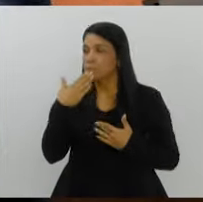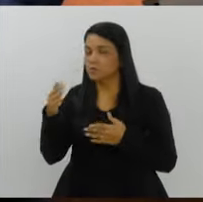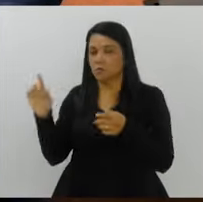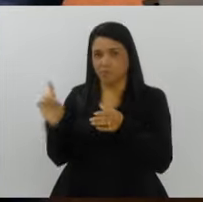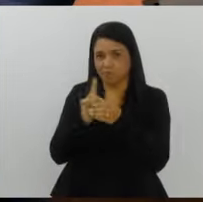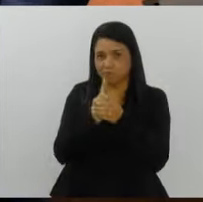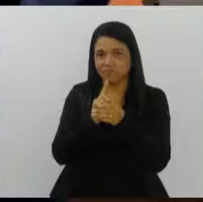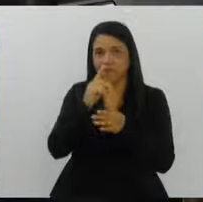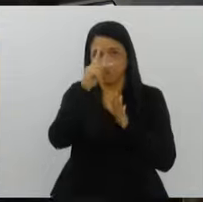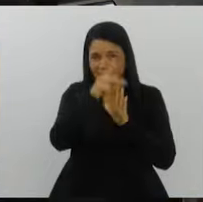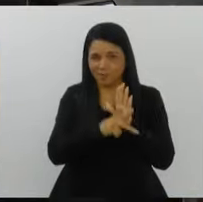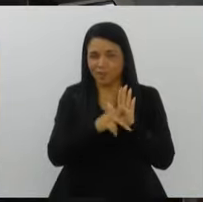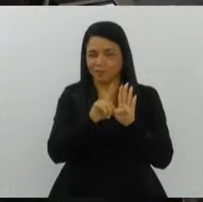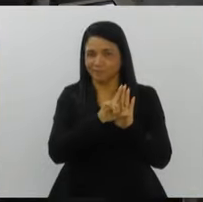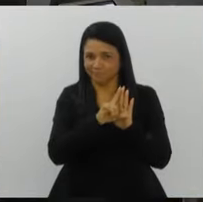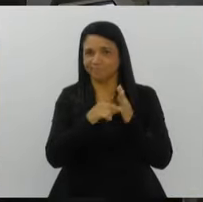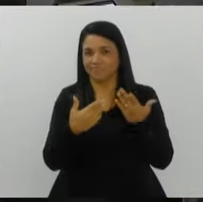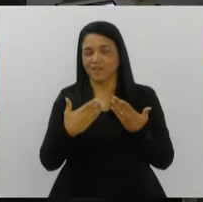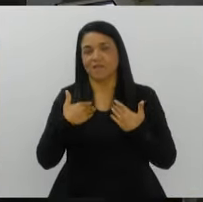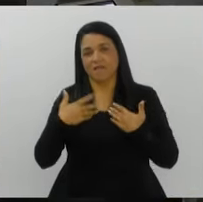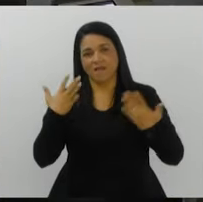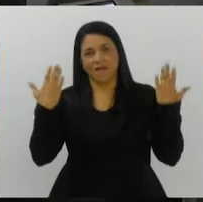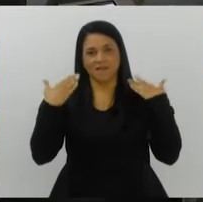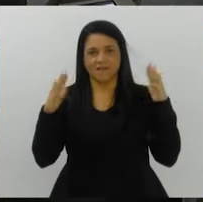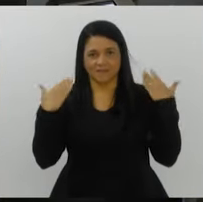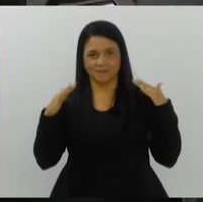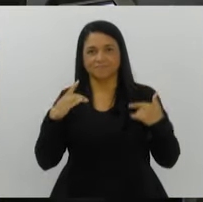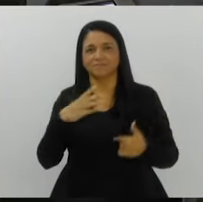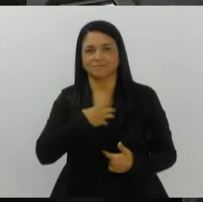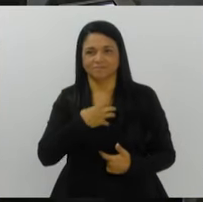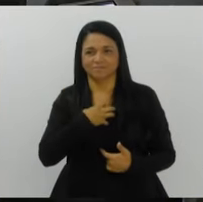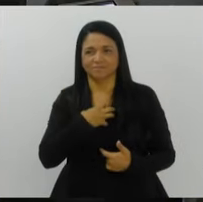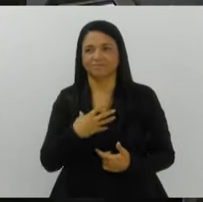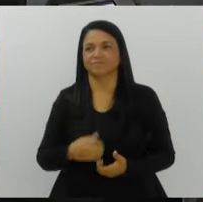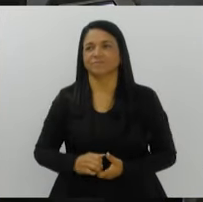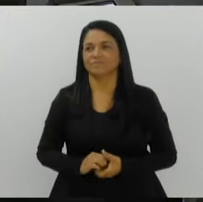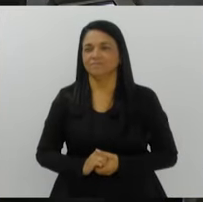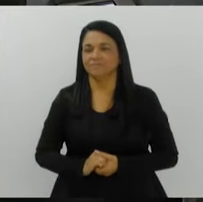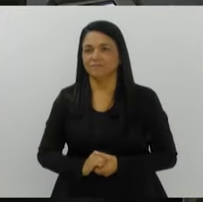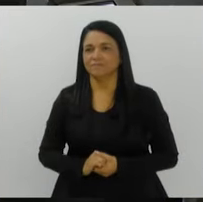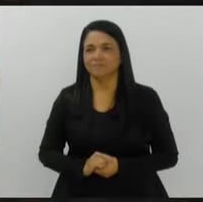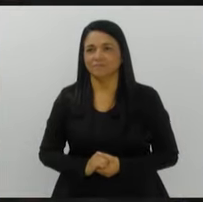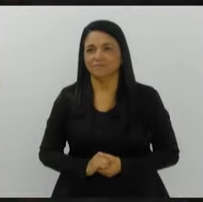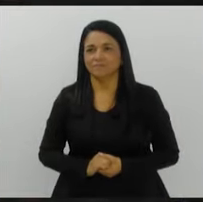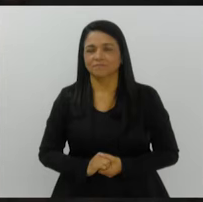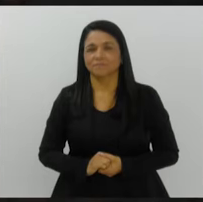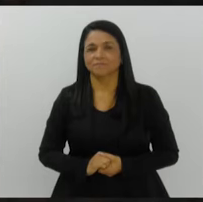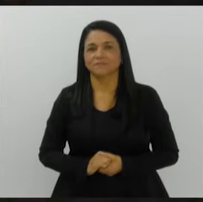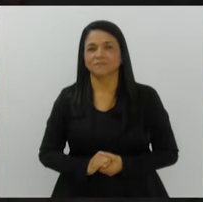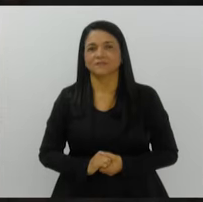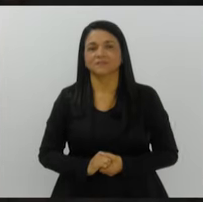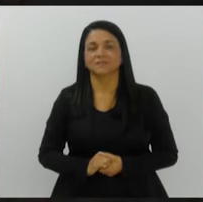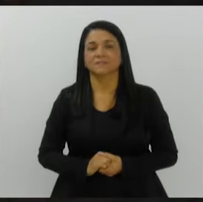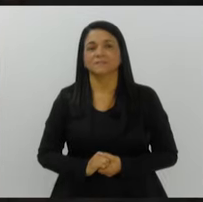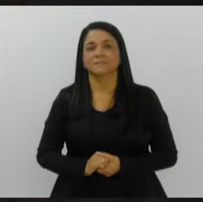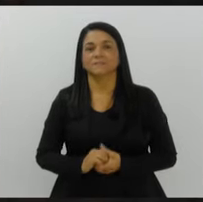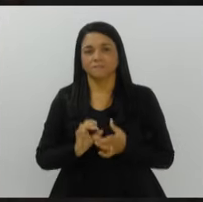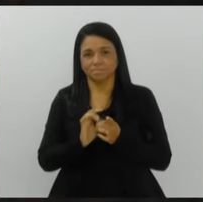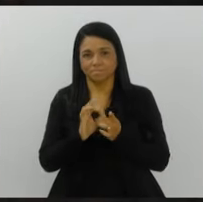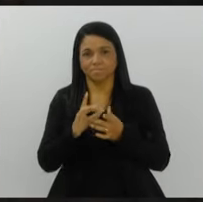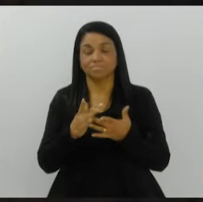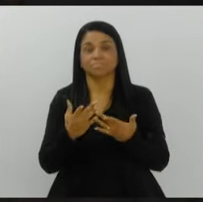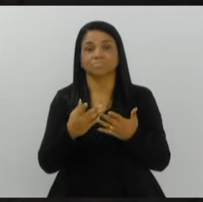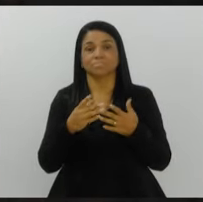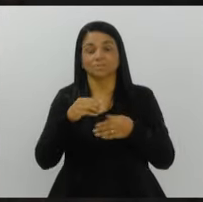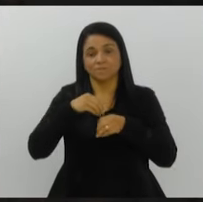que me traz muita alegria. Marquinhos. Ô, Marquinhos. Coautoria de Jair. Concedido pelo autor. Anuncio